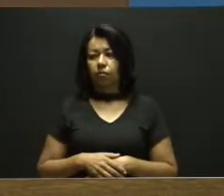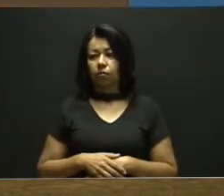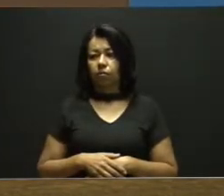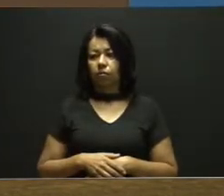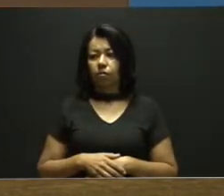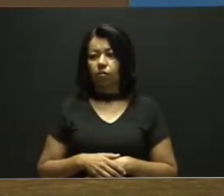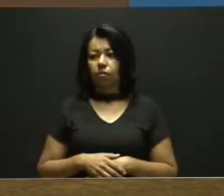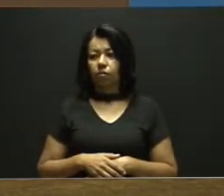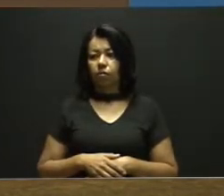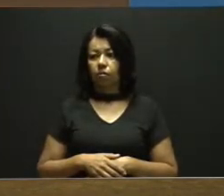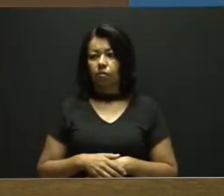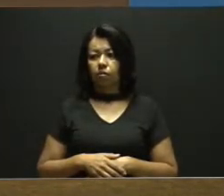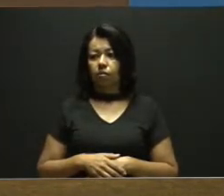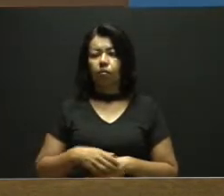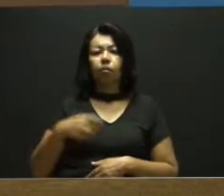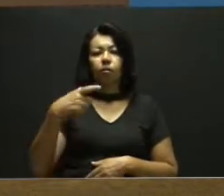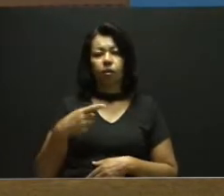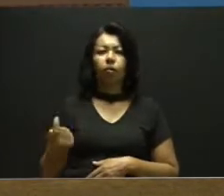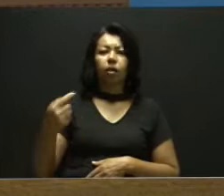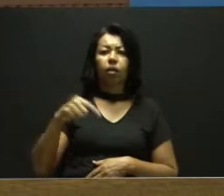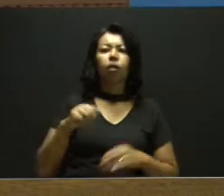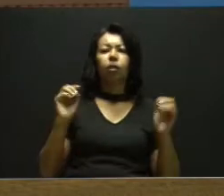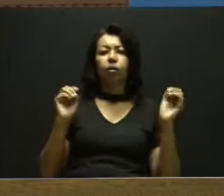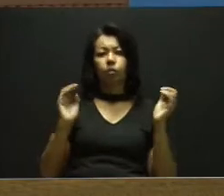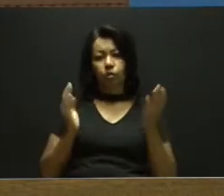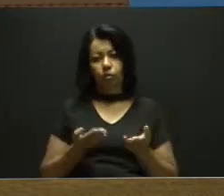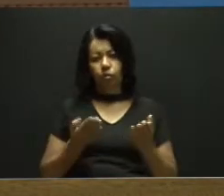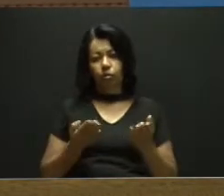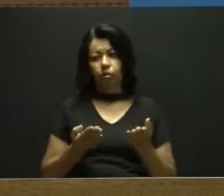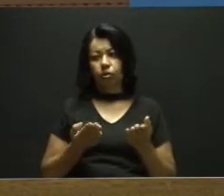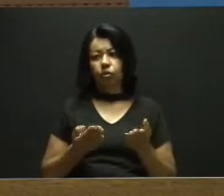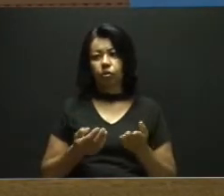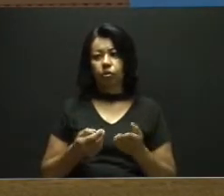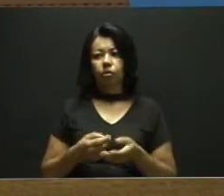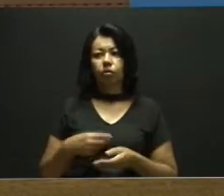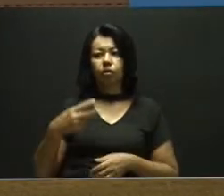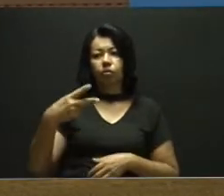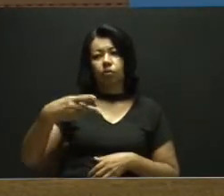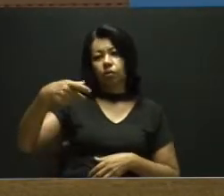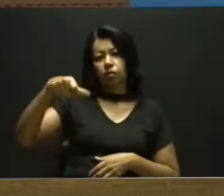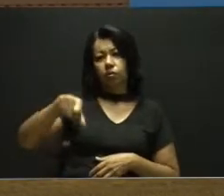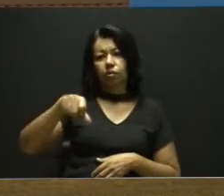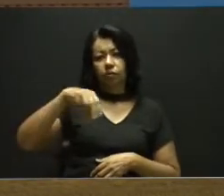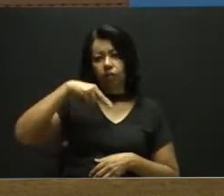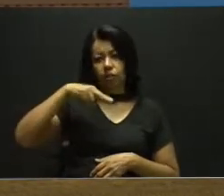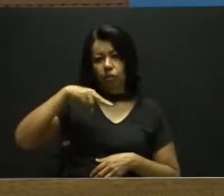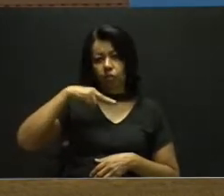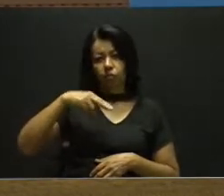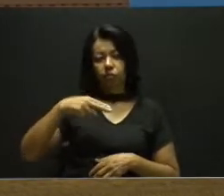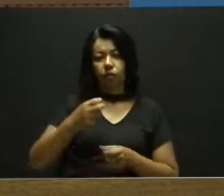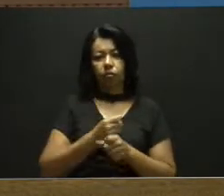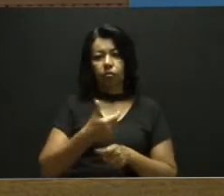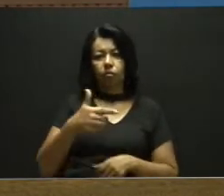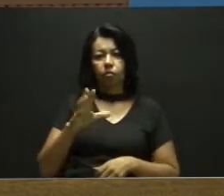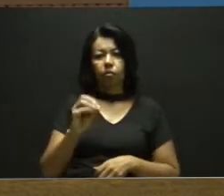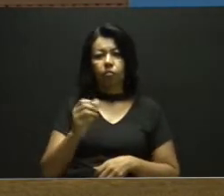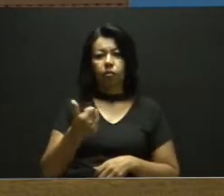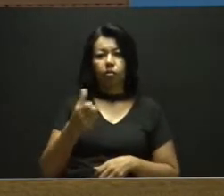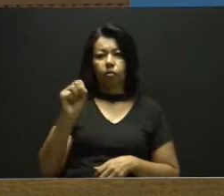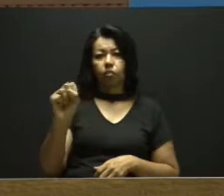eu estou aqui hoje em pleno 29 de novembro de 2018